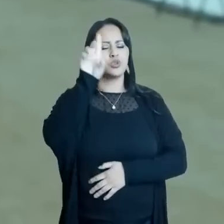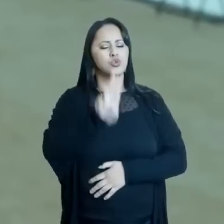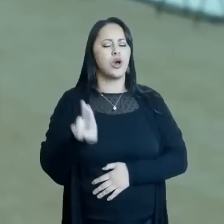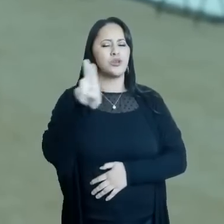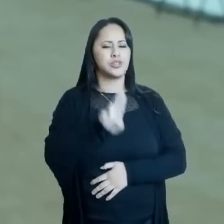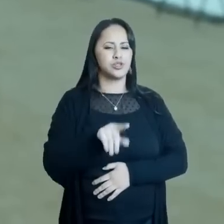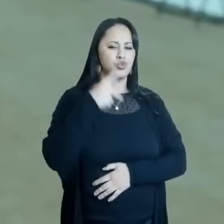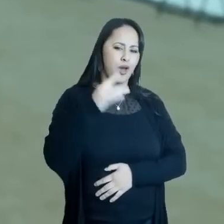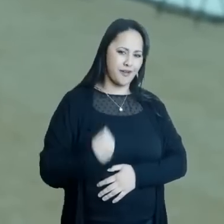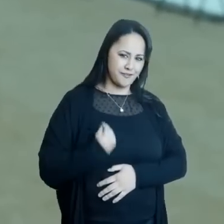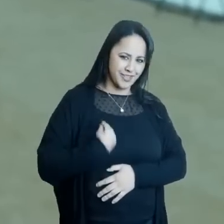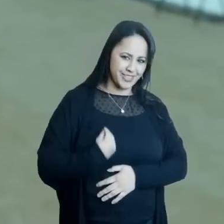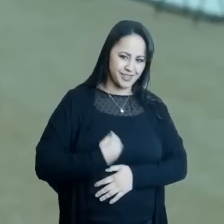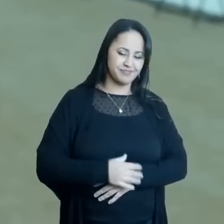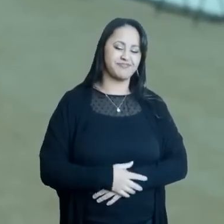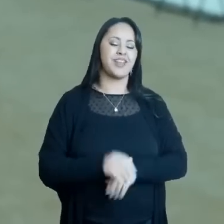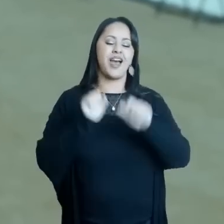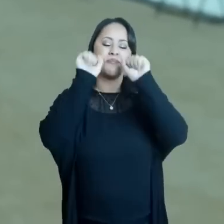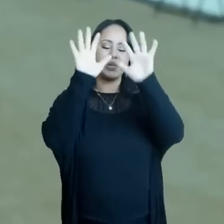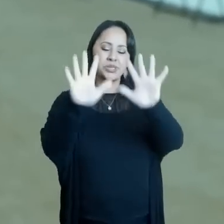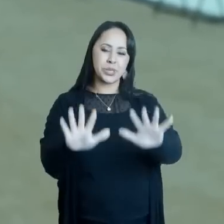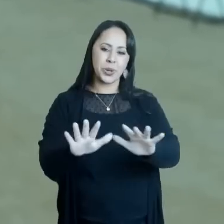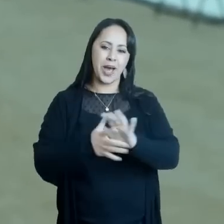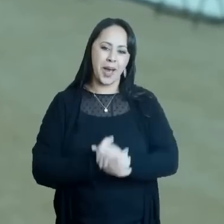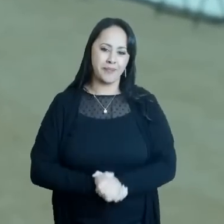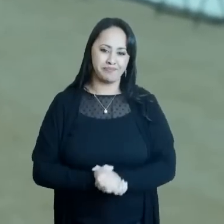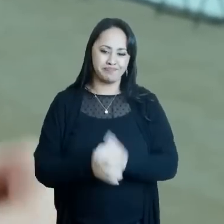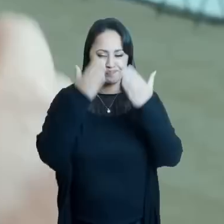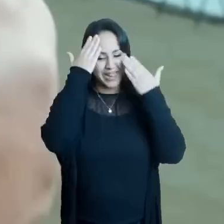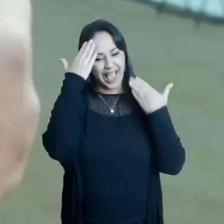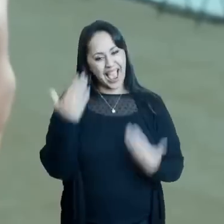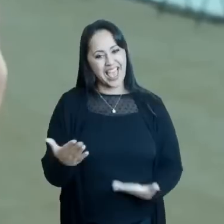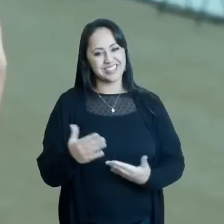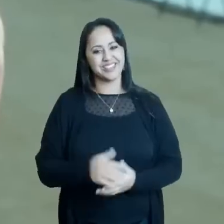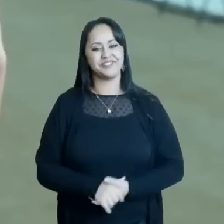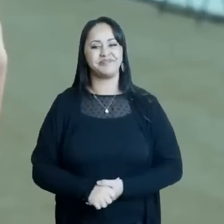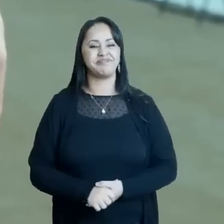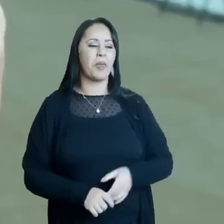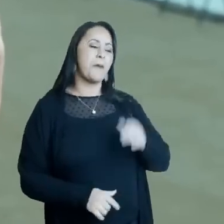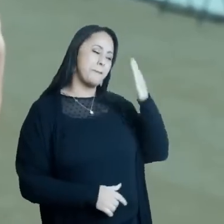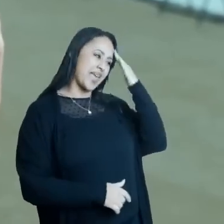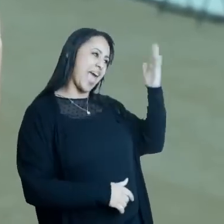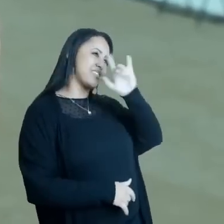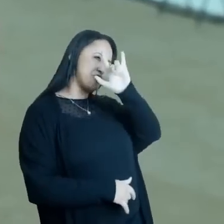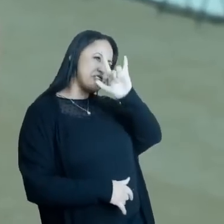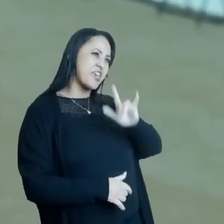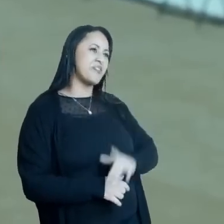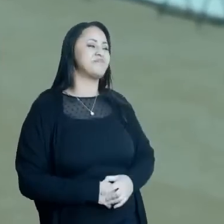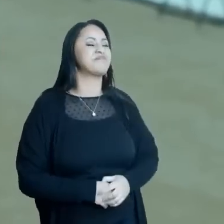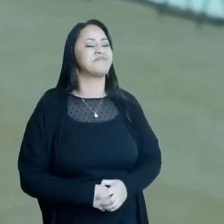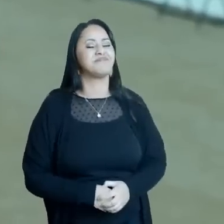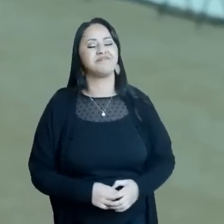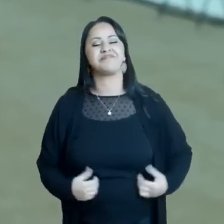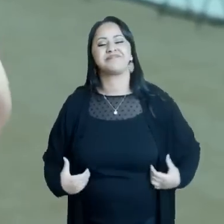te usando, continue prosperando. Deus abençoe sua vida aí, tá? Obrigadão. Fica com Deus. Obrigado, meu irmão. Também. Fica com Deus. Tchau,